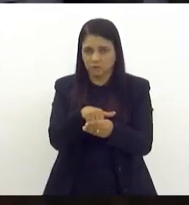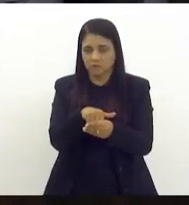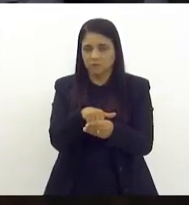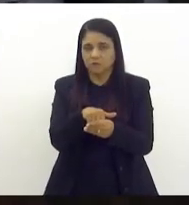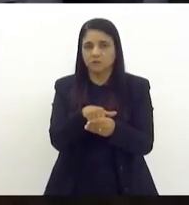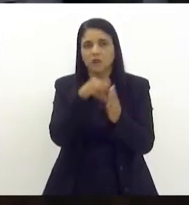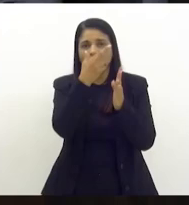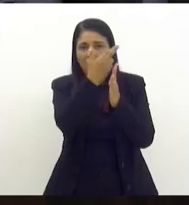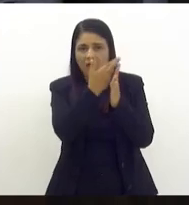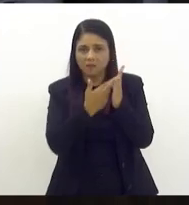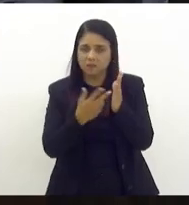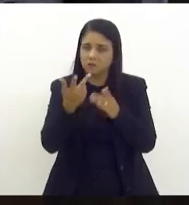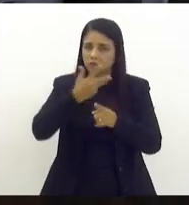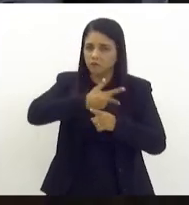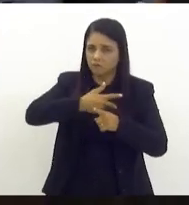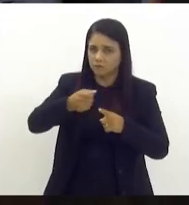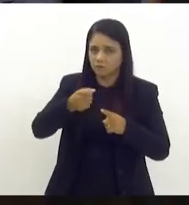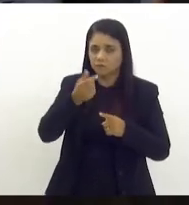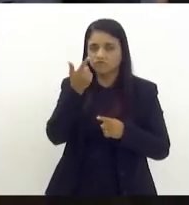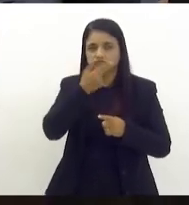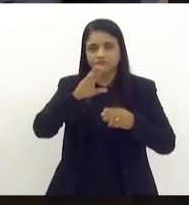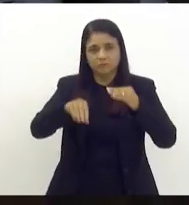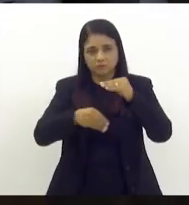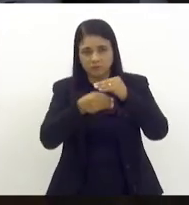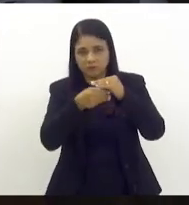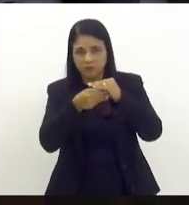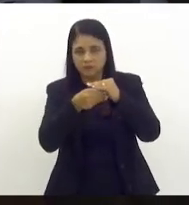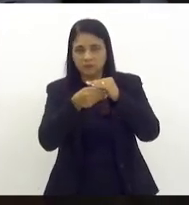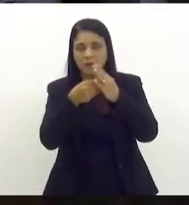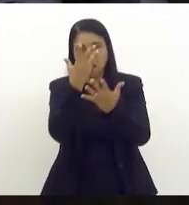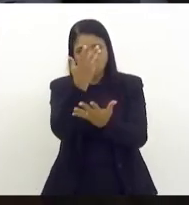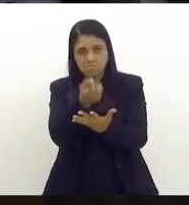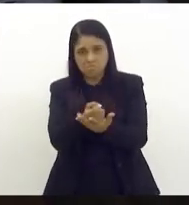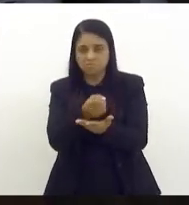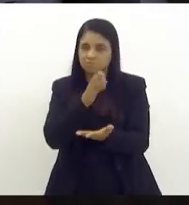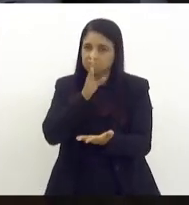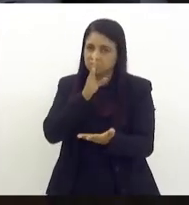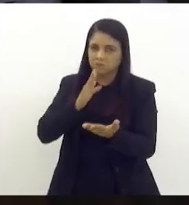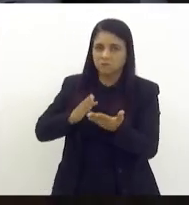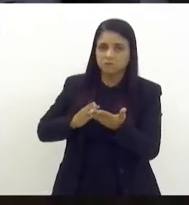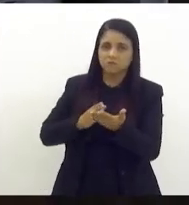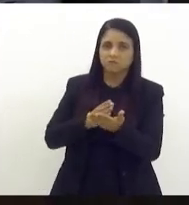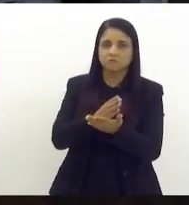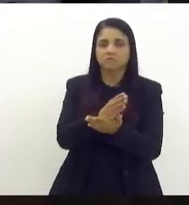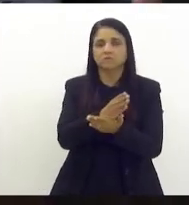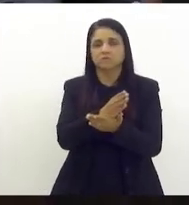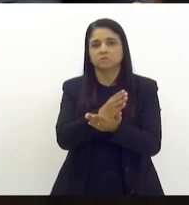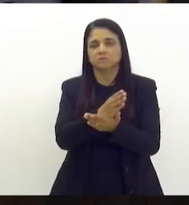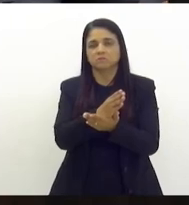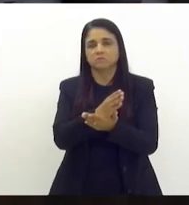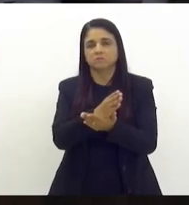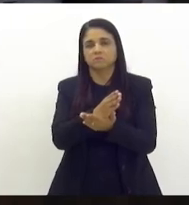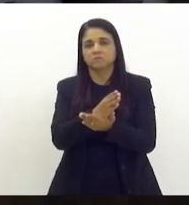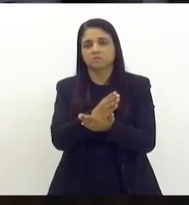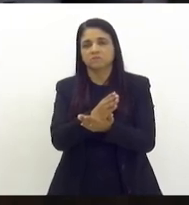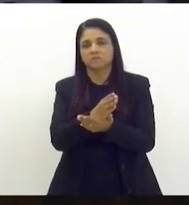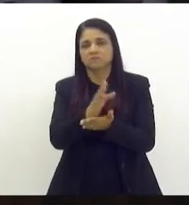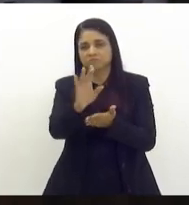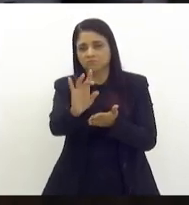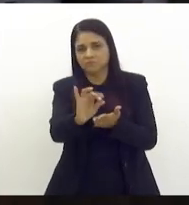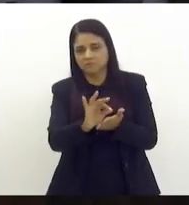A Redenção do vencido assim emendado seus cabro permanece Como estão aprovado